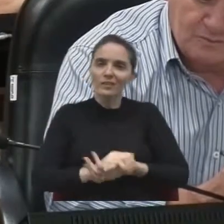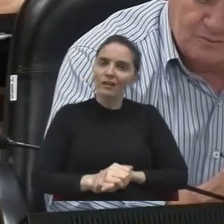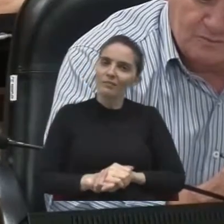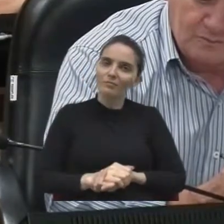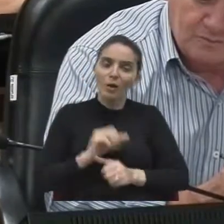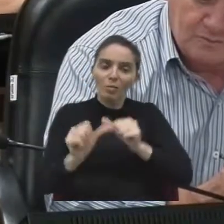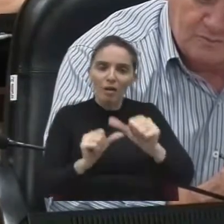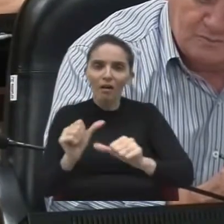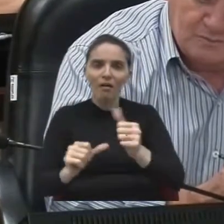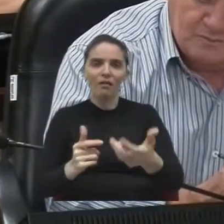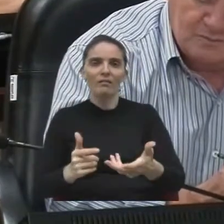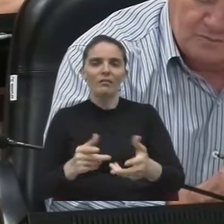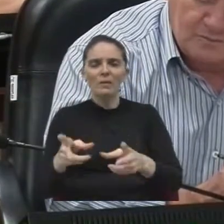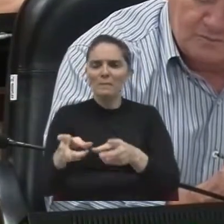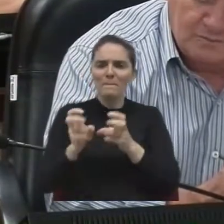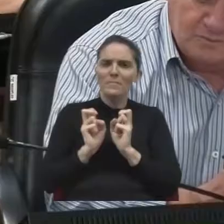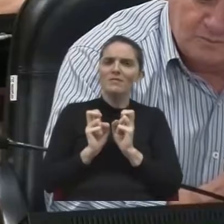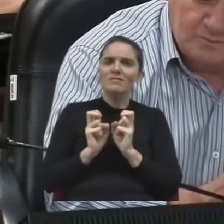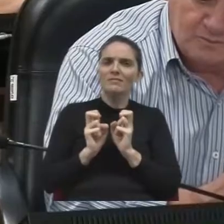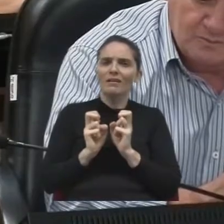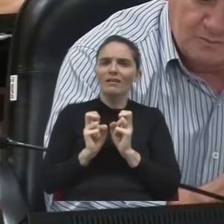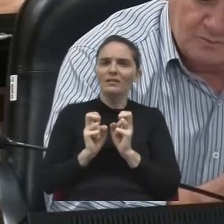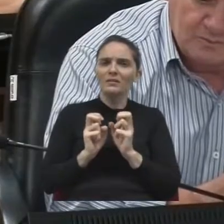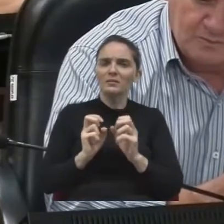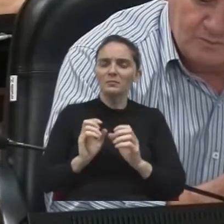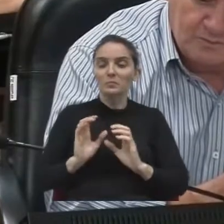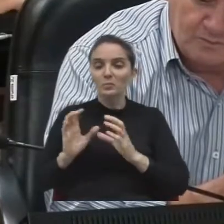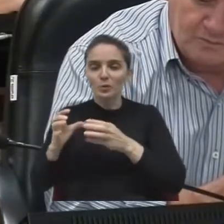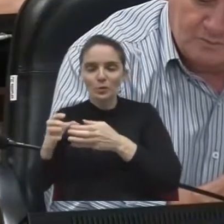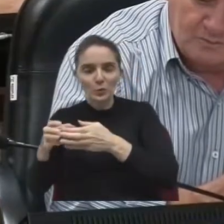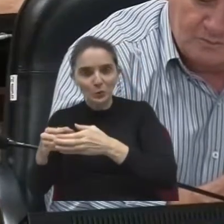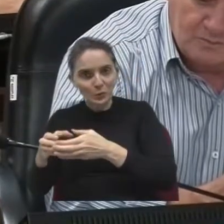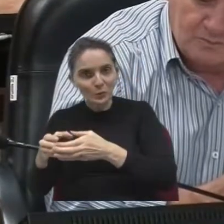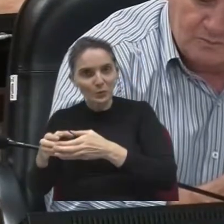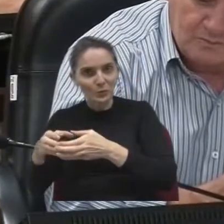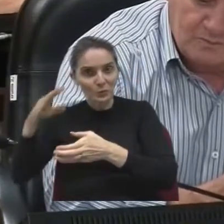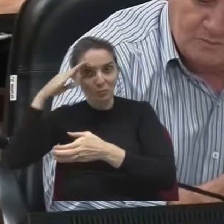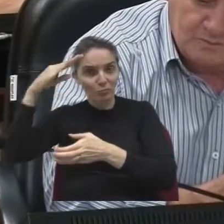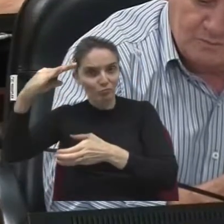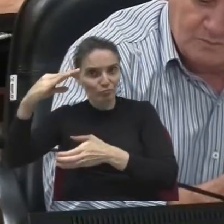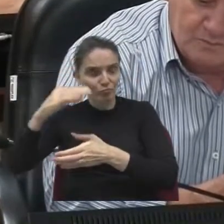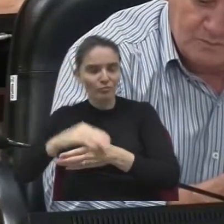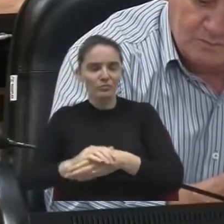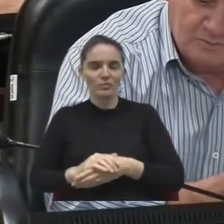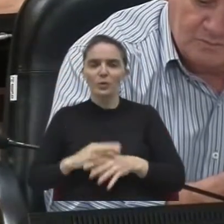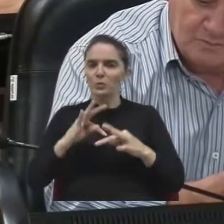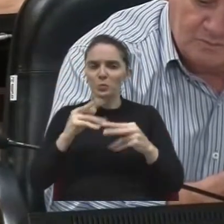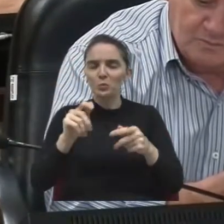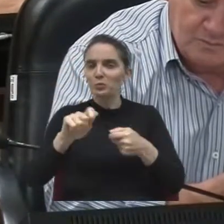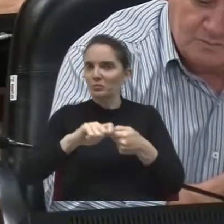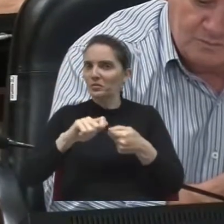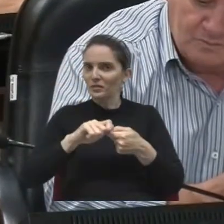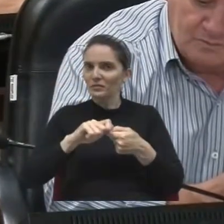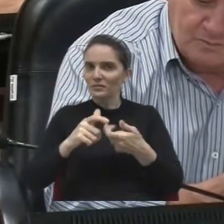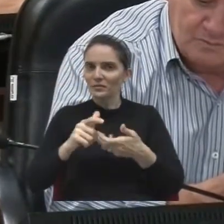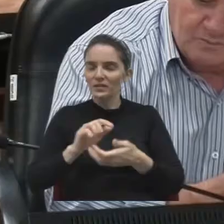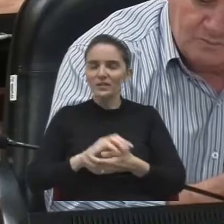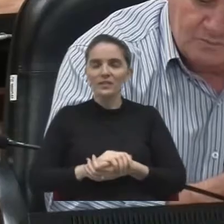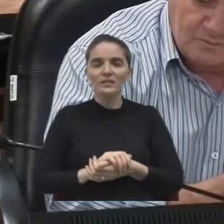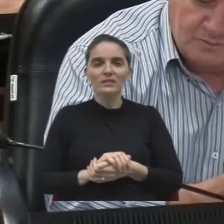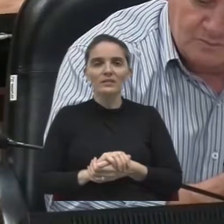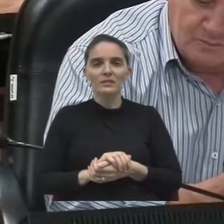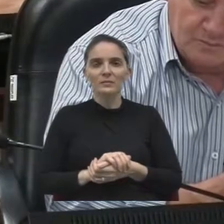percebendo que a atividade em grupo, a atividade lá desenvolvida e tudo aquilo